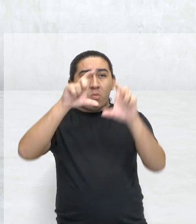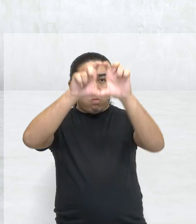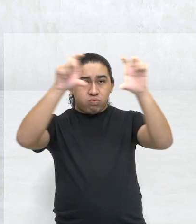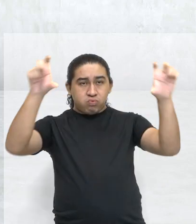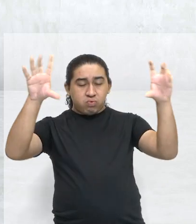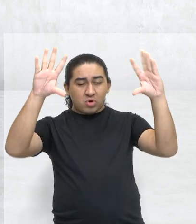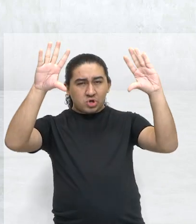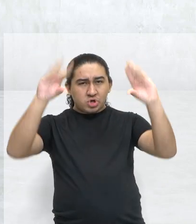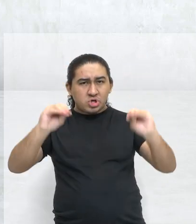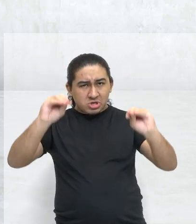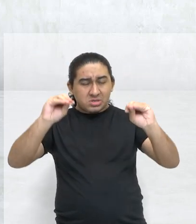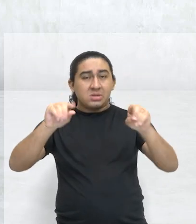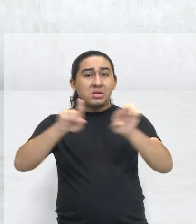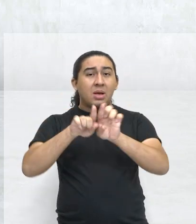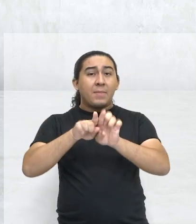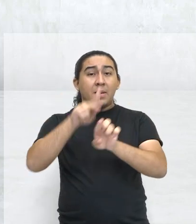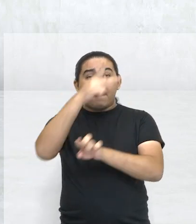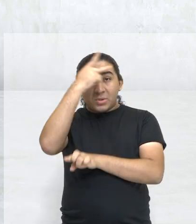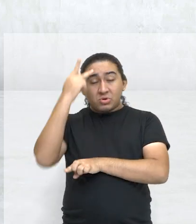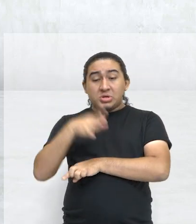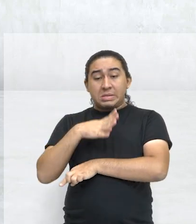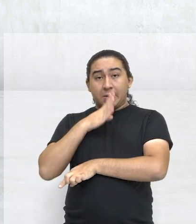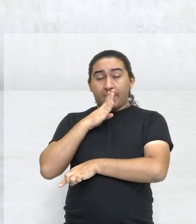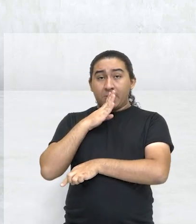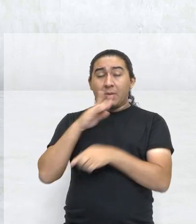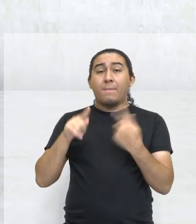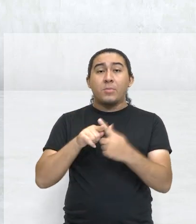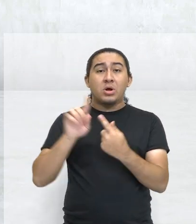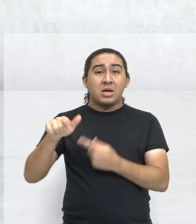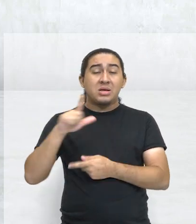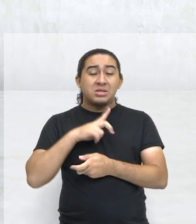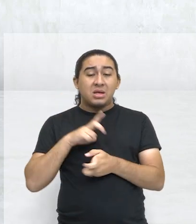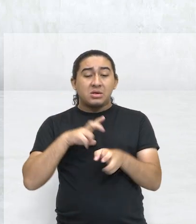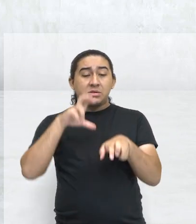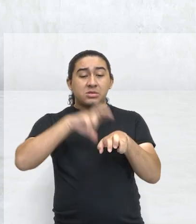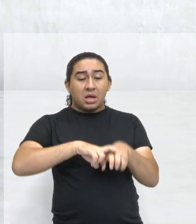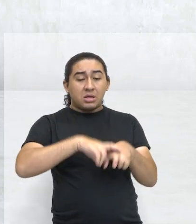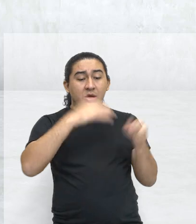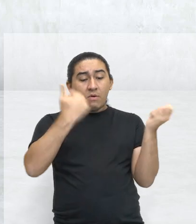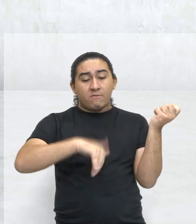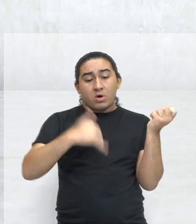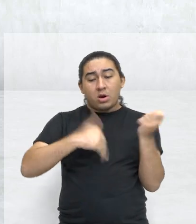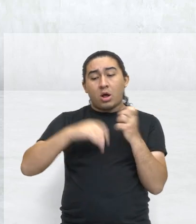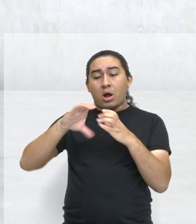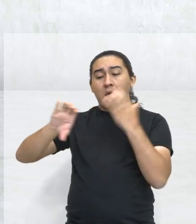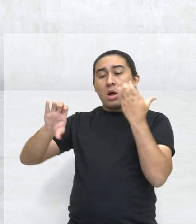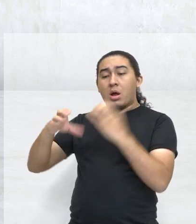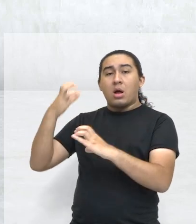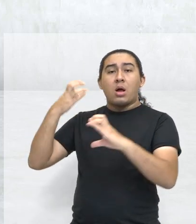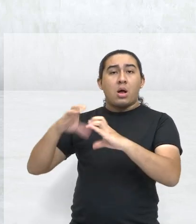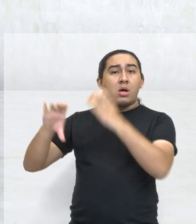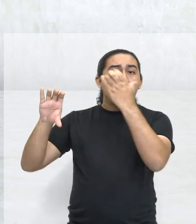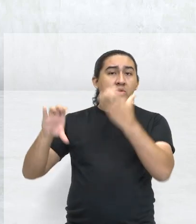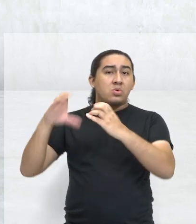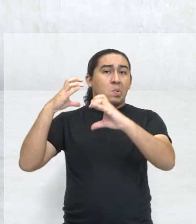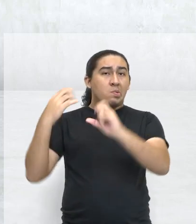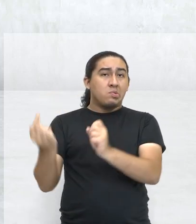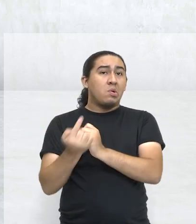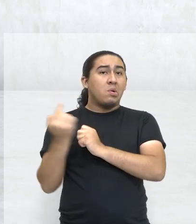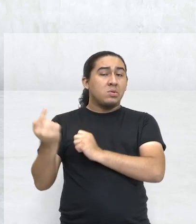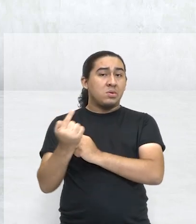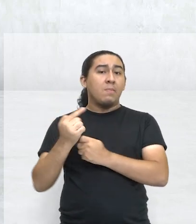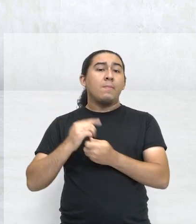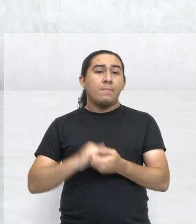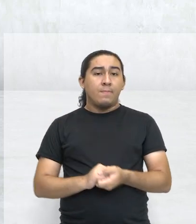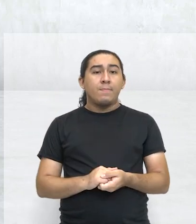ele, conhecendo a acústica do Teatro Amazonas, ele pediu que desligasse até os ar-condicionados e que as pessoas